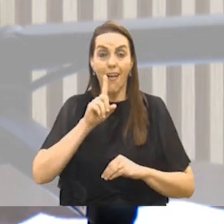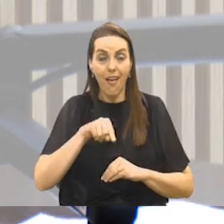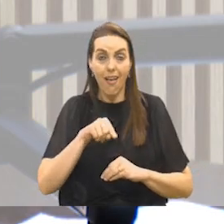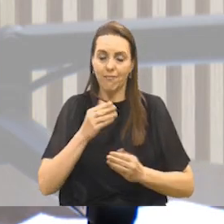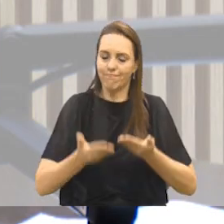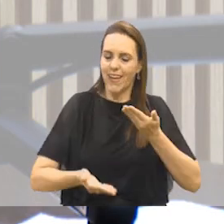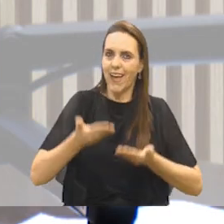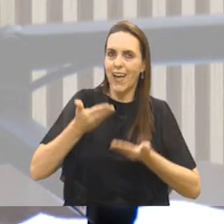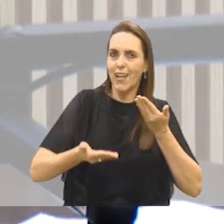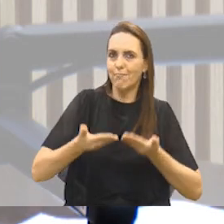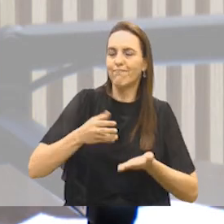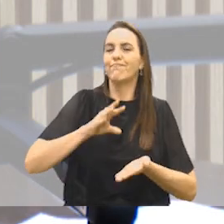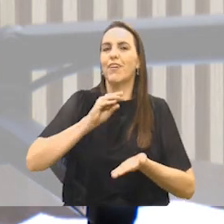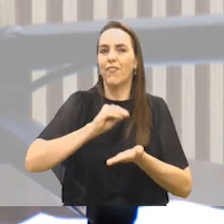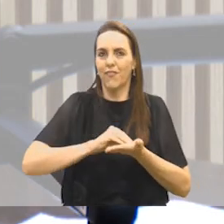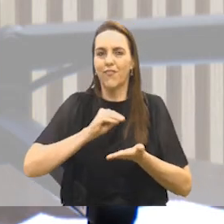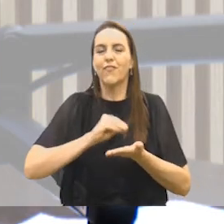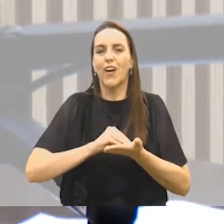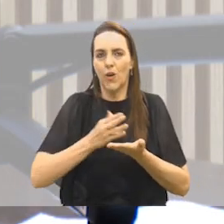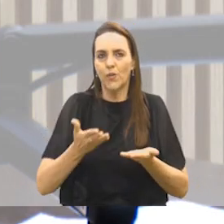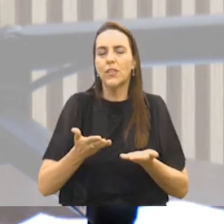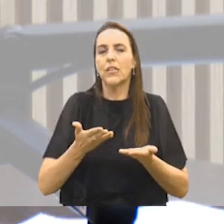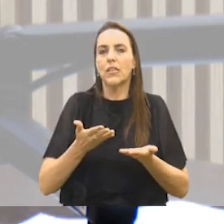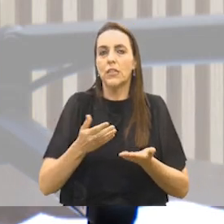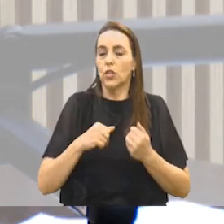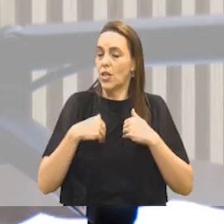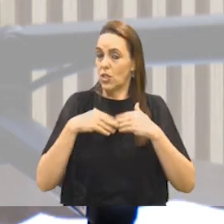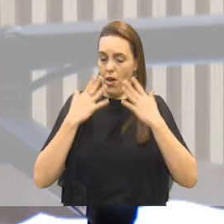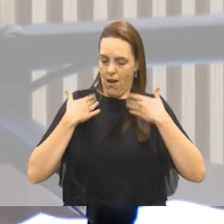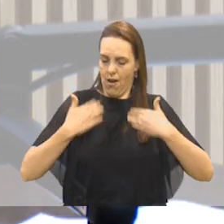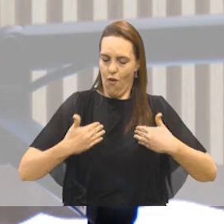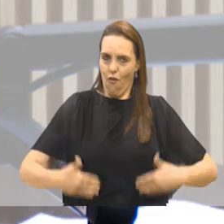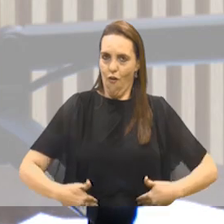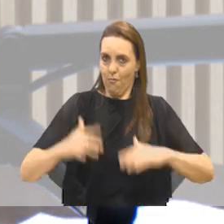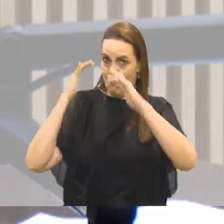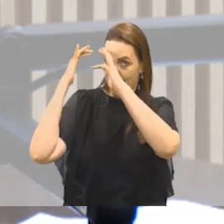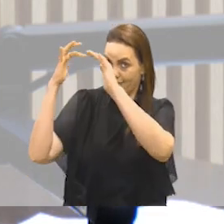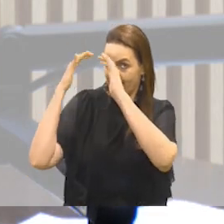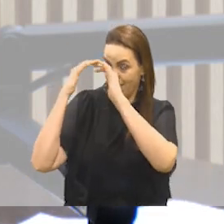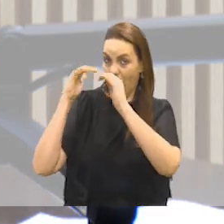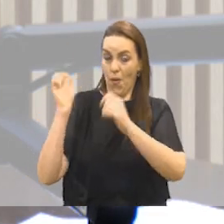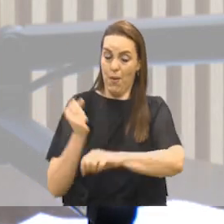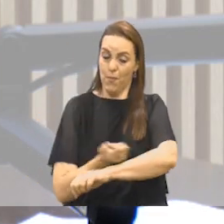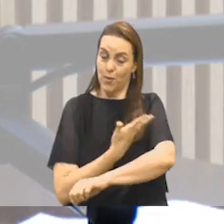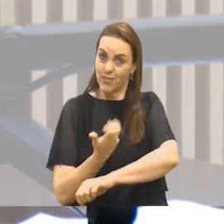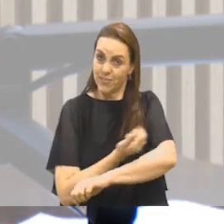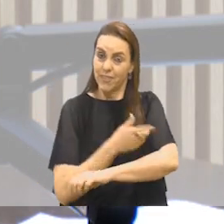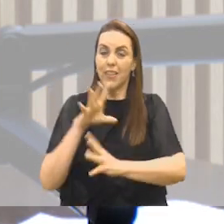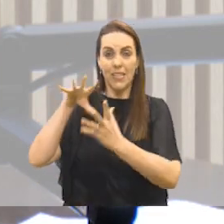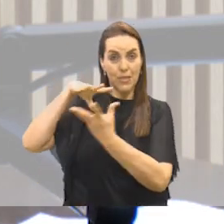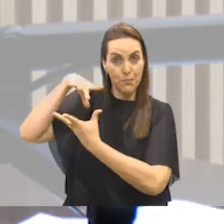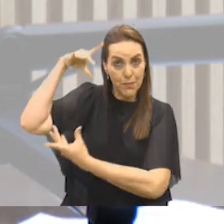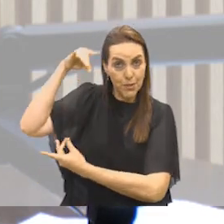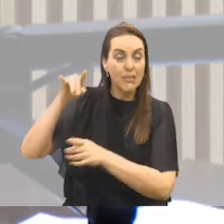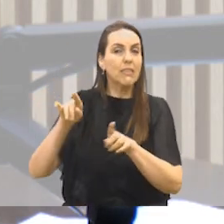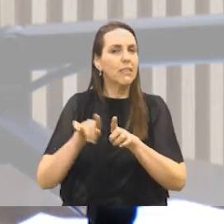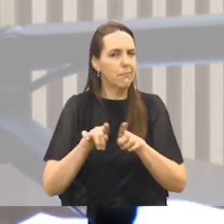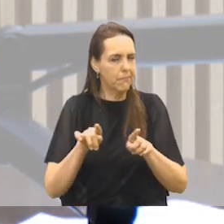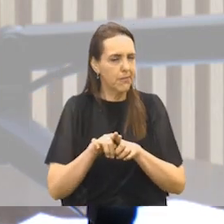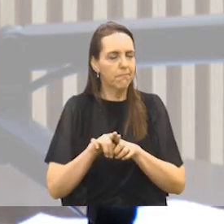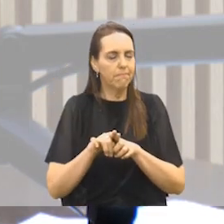por exemplo, ela é um desequilíbrio que acontece não só no físico, mas no mental, no emocional e no